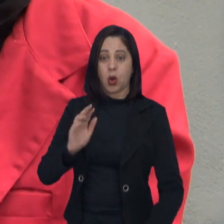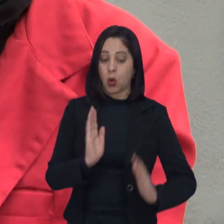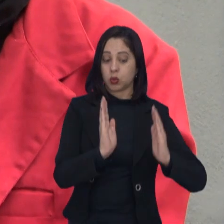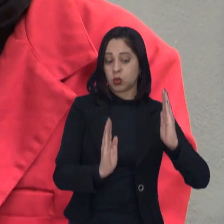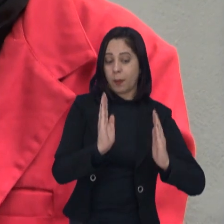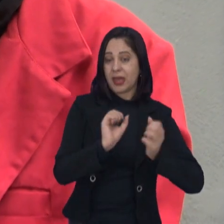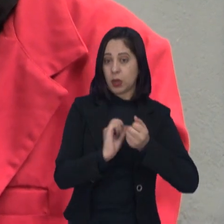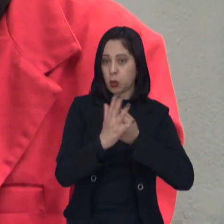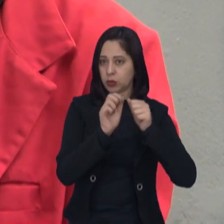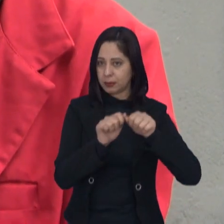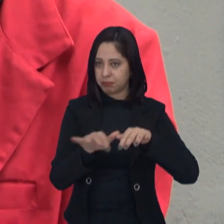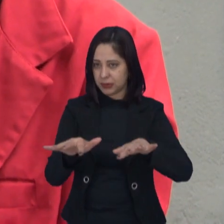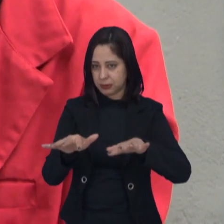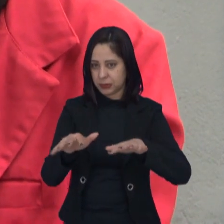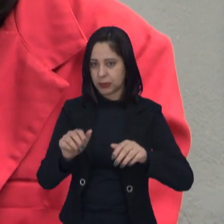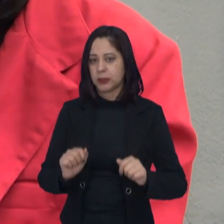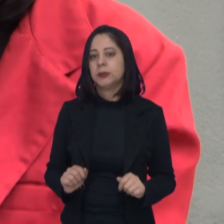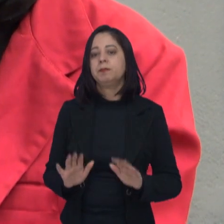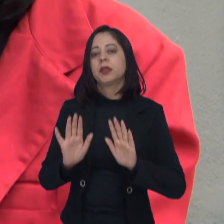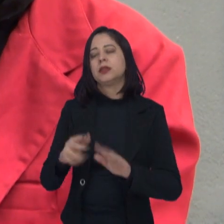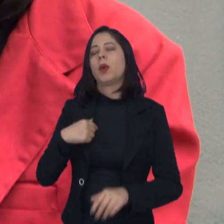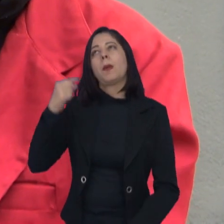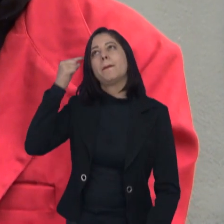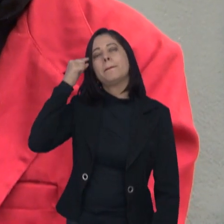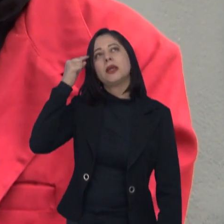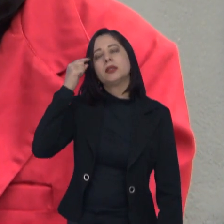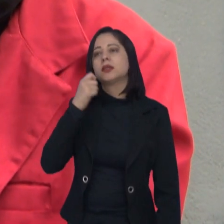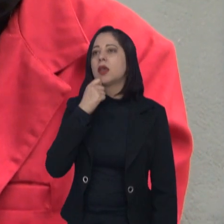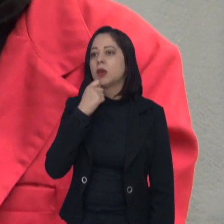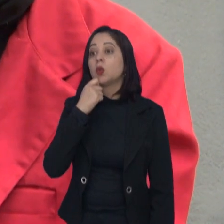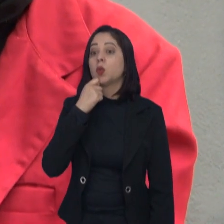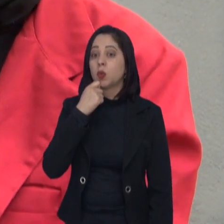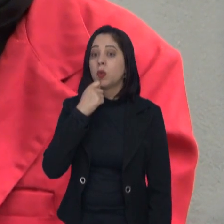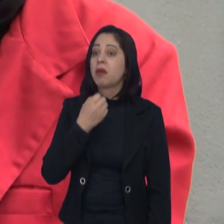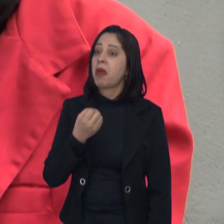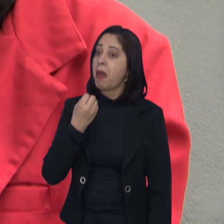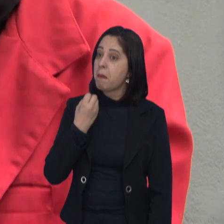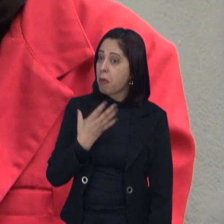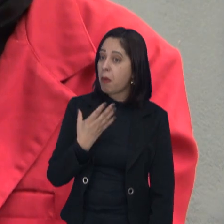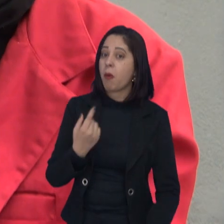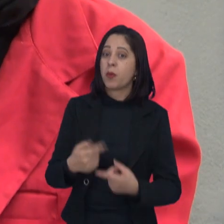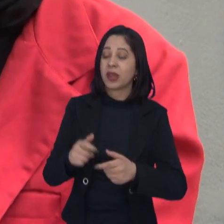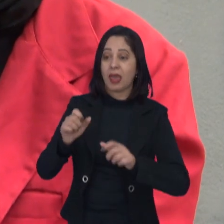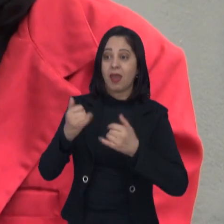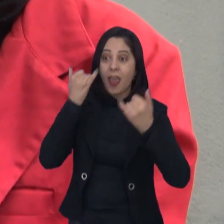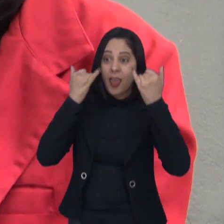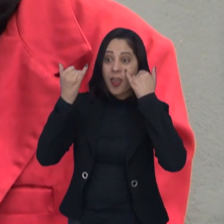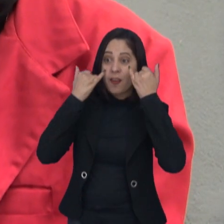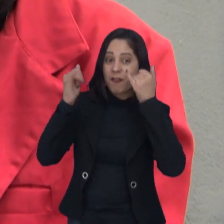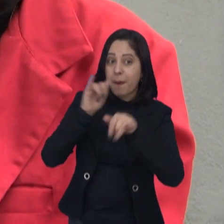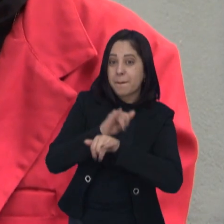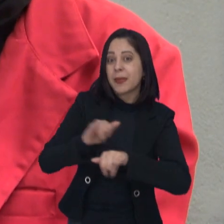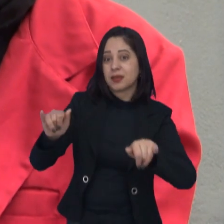que eu acho que as pessoas se conectaram mais. E daí eu pensei que seria ótimo para as pessoas, elas queriam se informar muito, né? Então foi